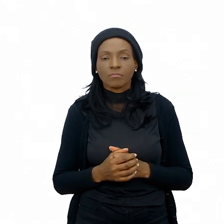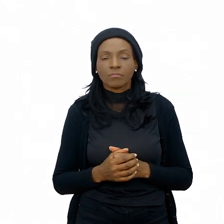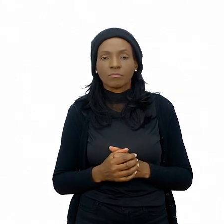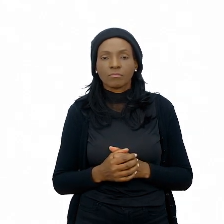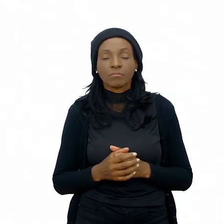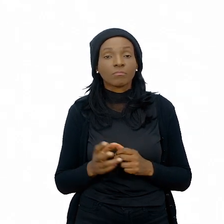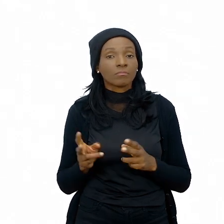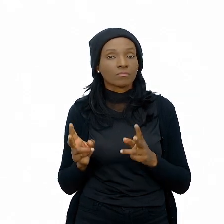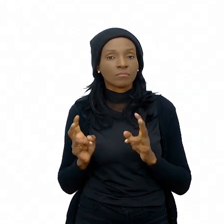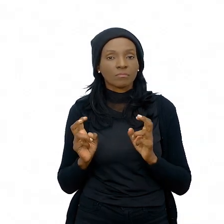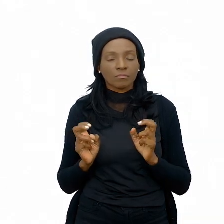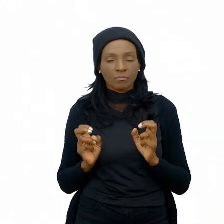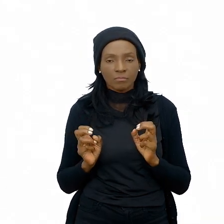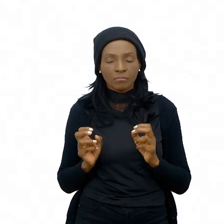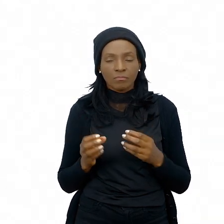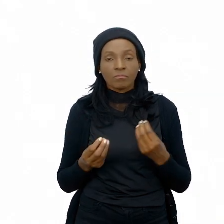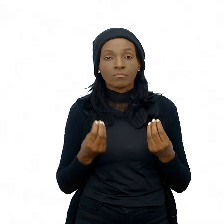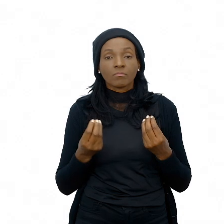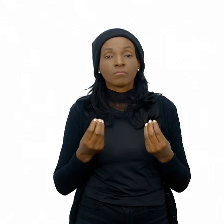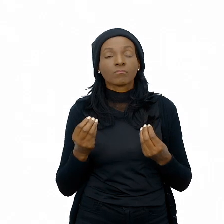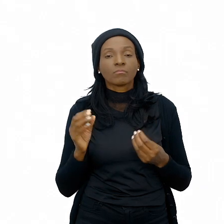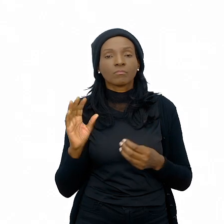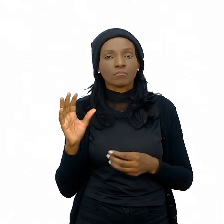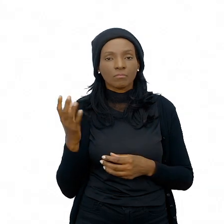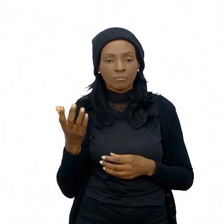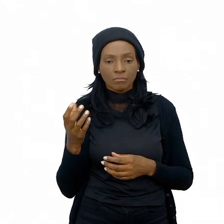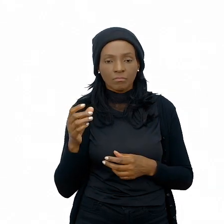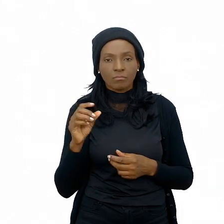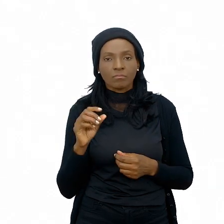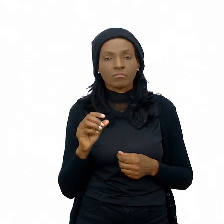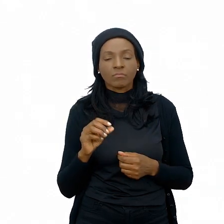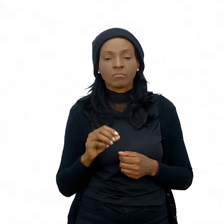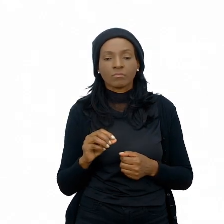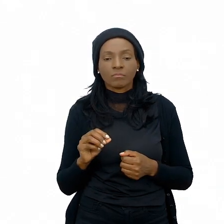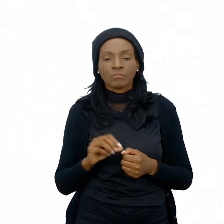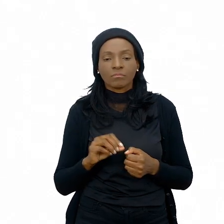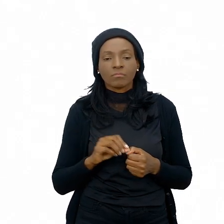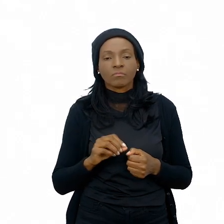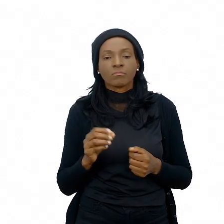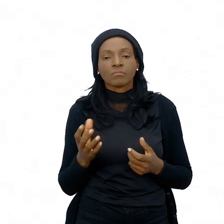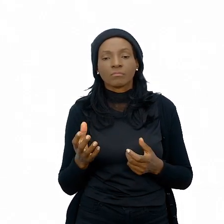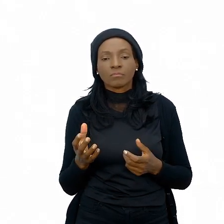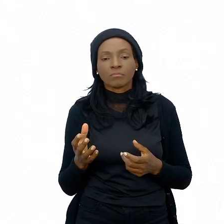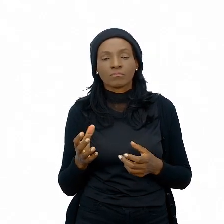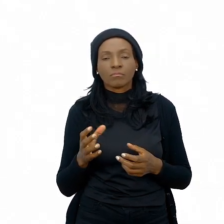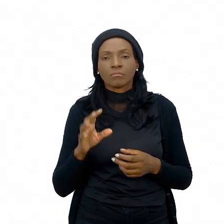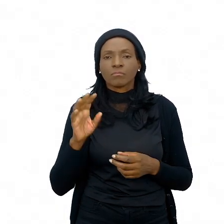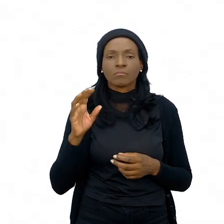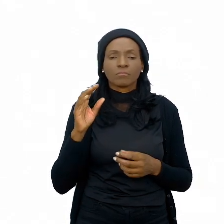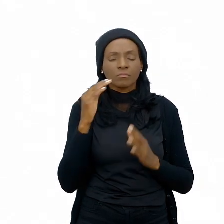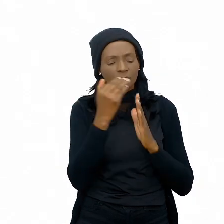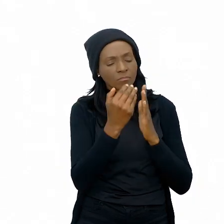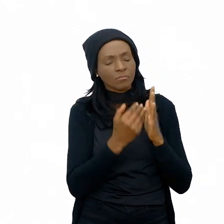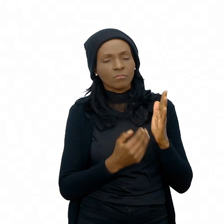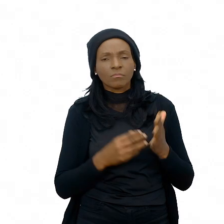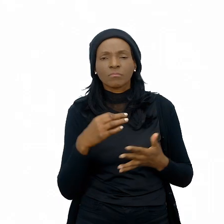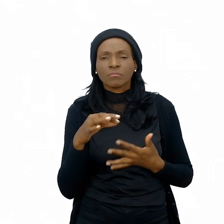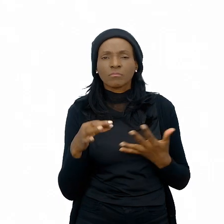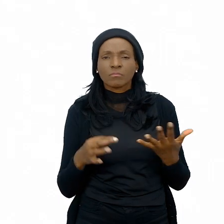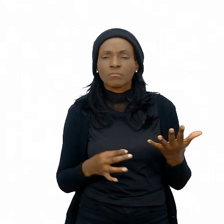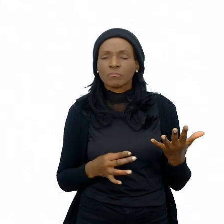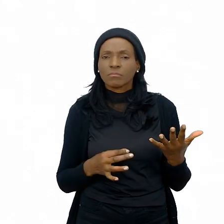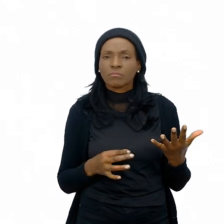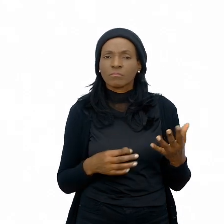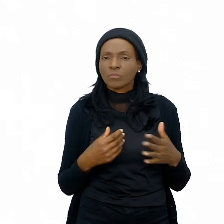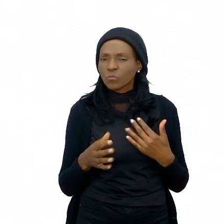vamos observar como que se dá a produção da sondagem, a produção da lista. Quais os critérios? Eu